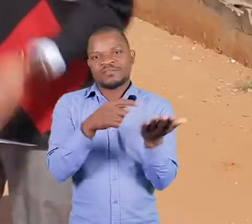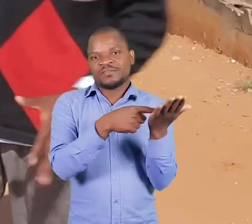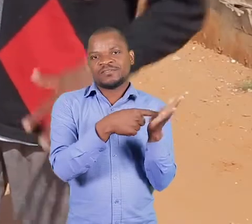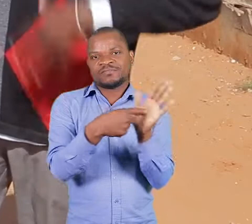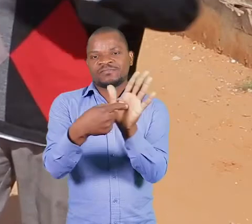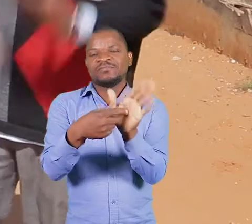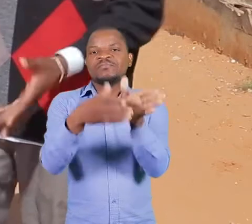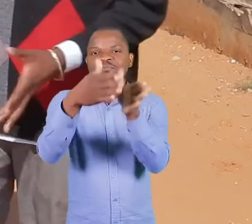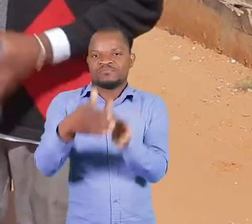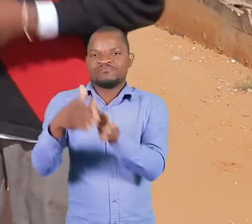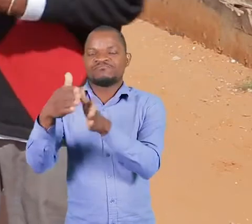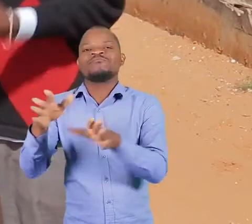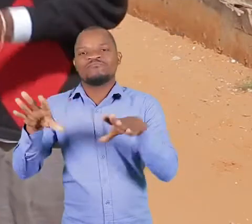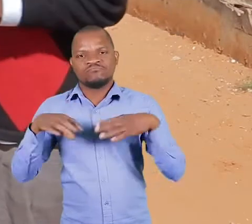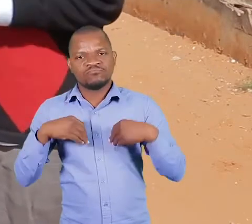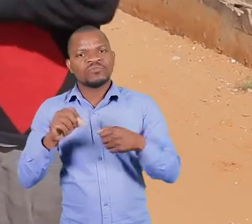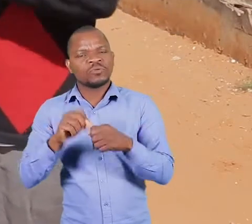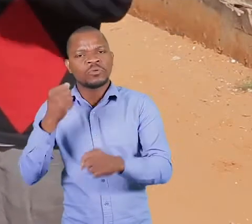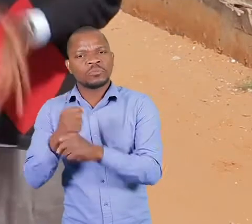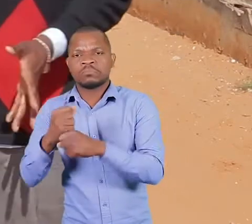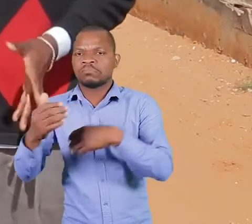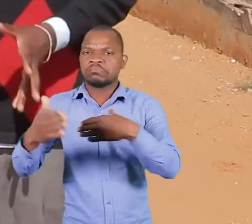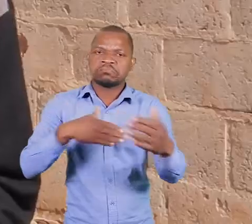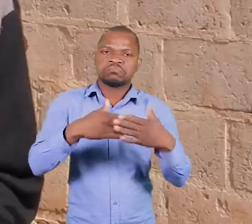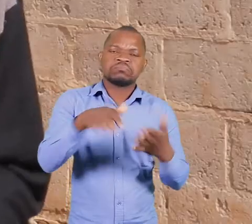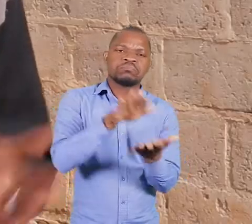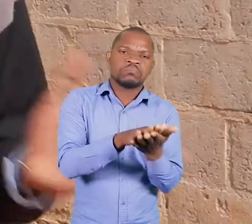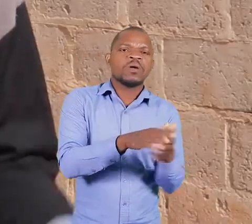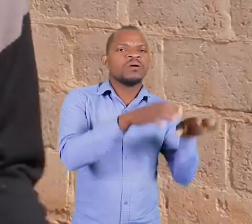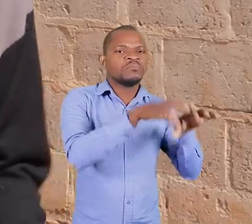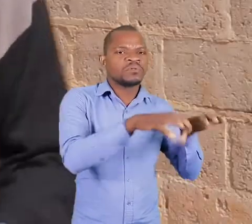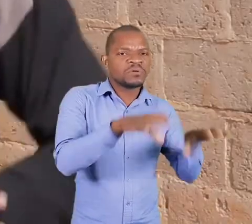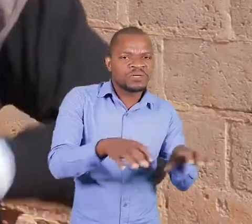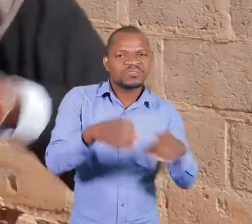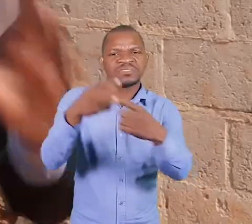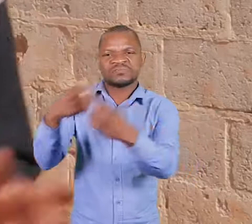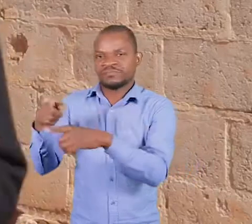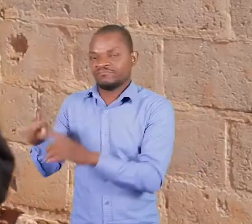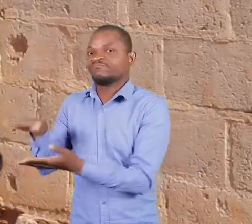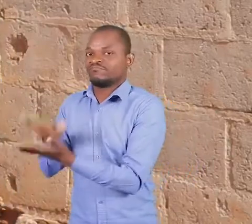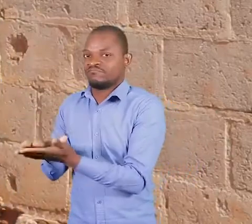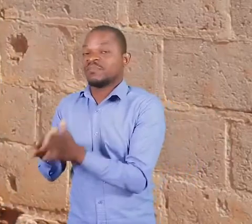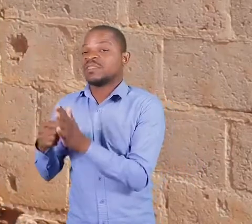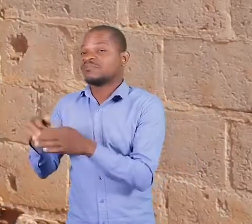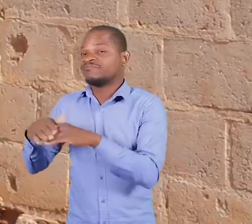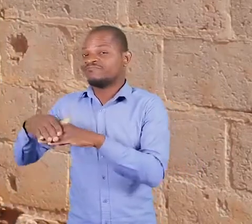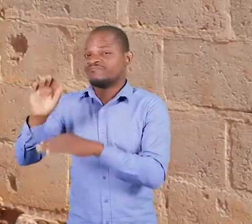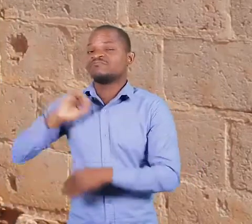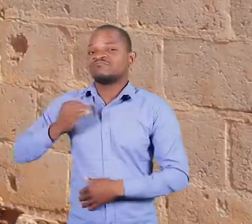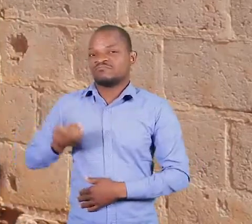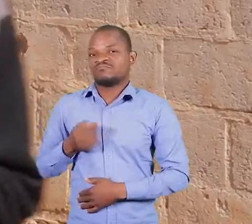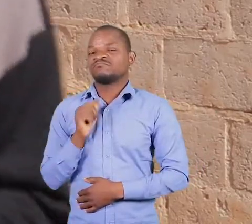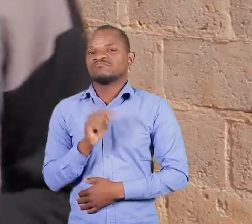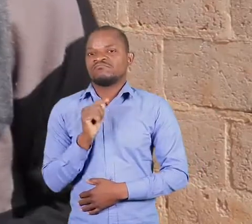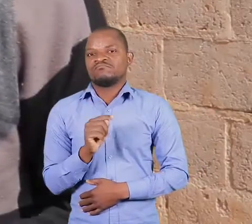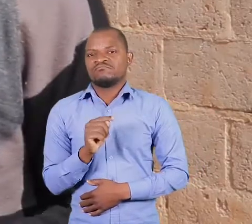aceitam mais e mais a ideia de se trabalhar em qualquer lugar, seja no mercado ou em qualquer outro sítio, principalmente